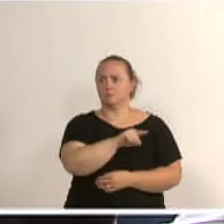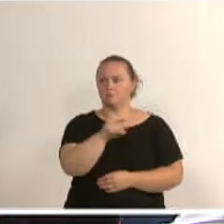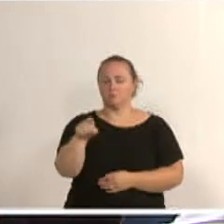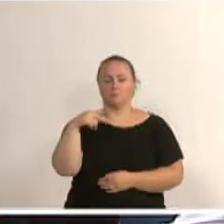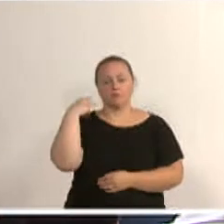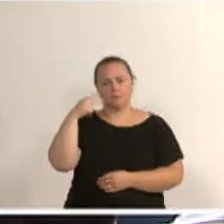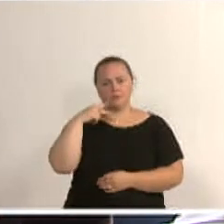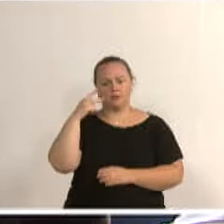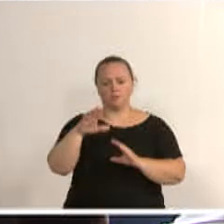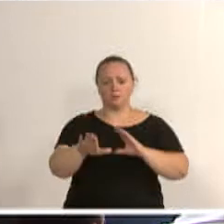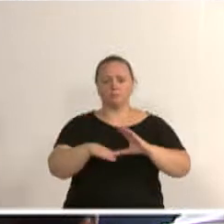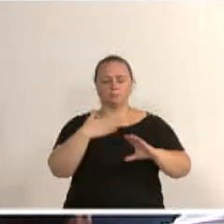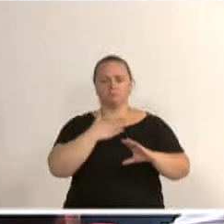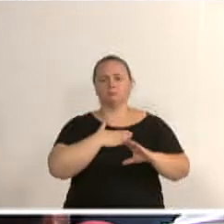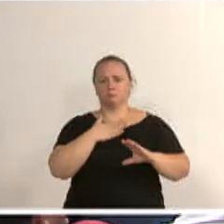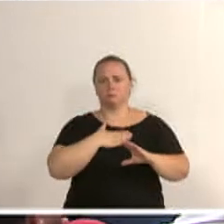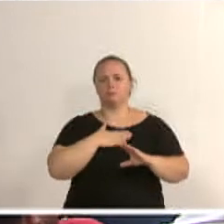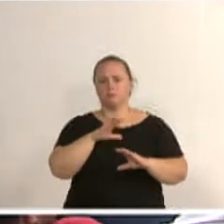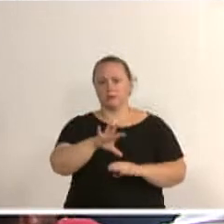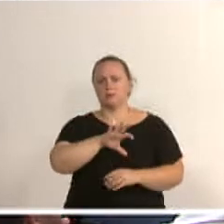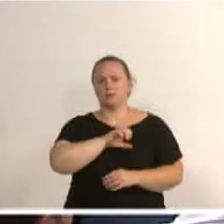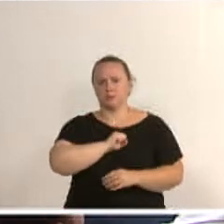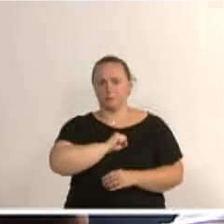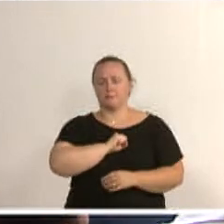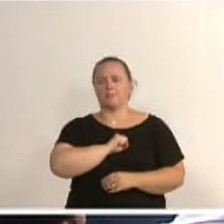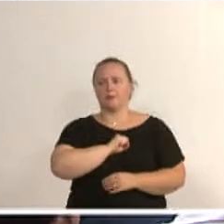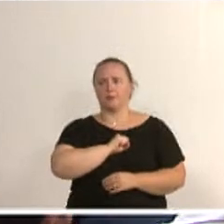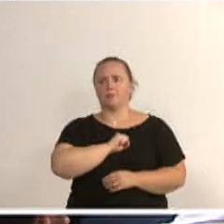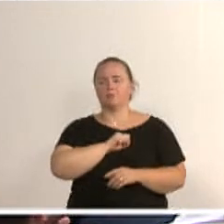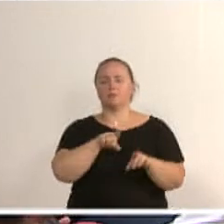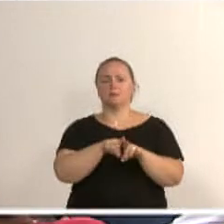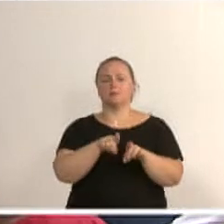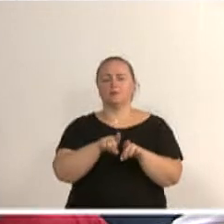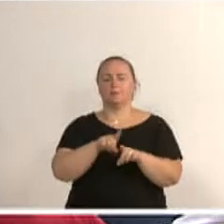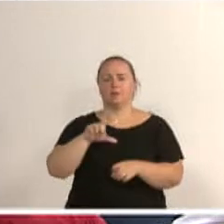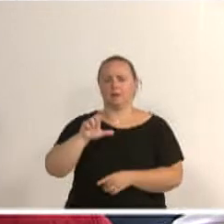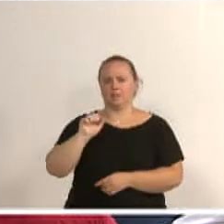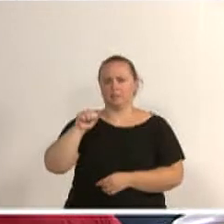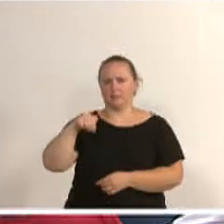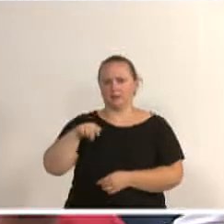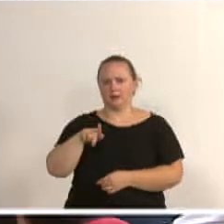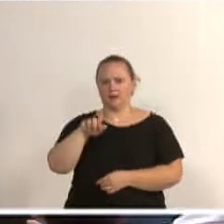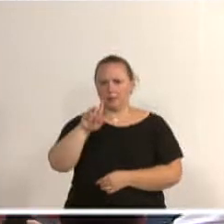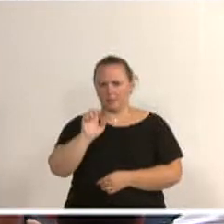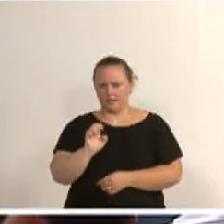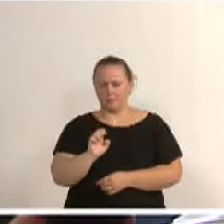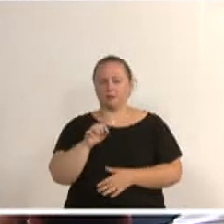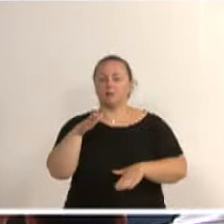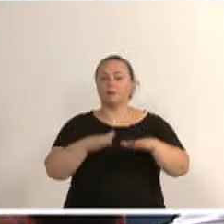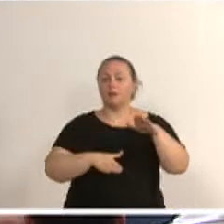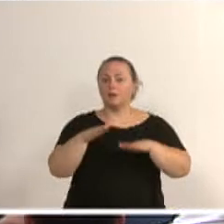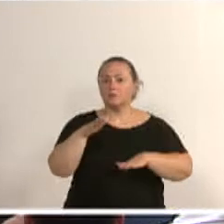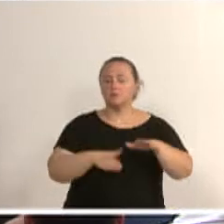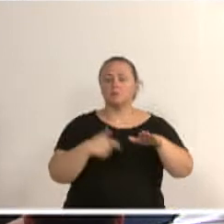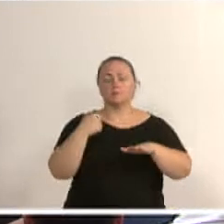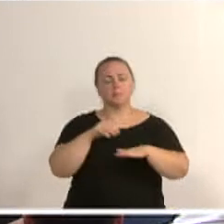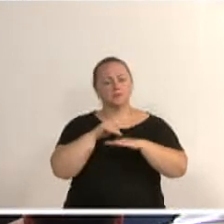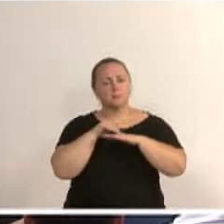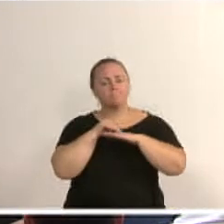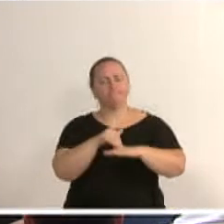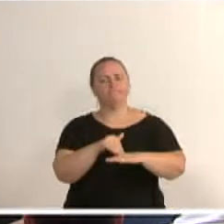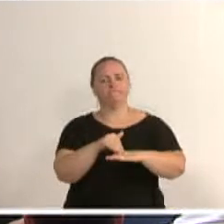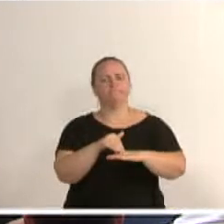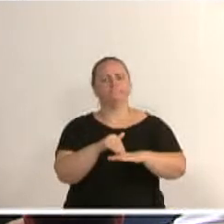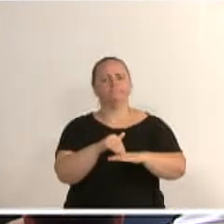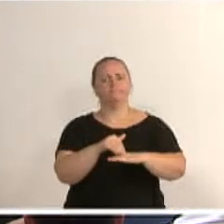meu e-mail, o senhor representante do governo lá, o Carlos Lang, também recebeu o meu e-mail. Às vezes a gente tem que ser duro e árduo,